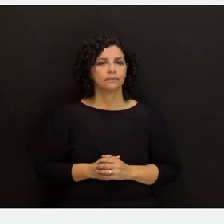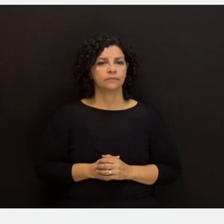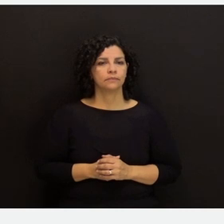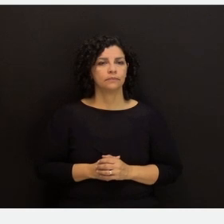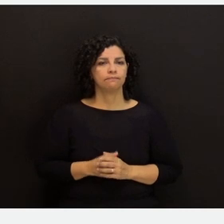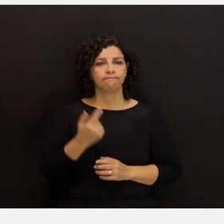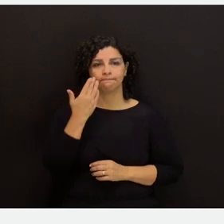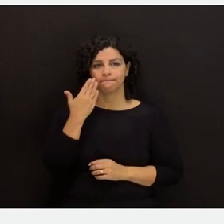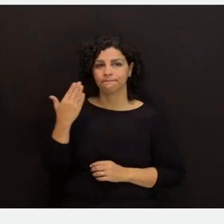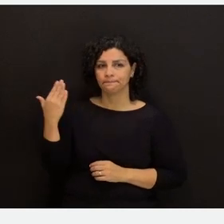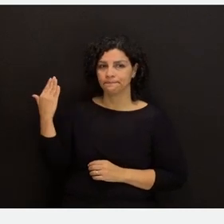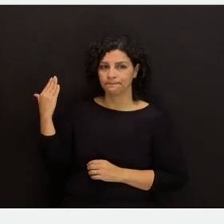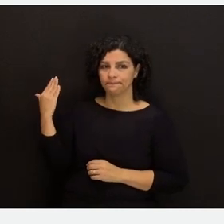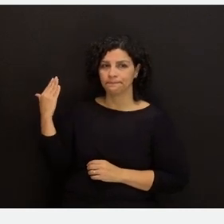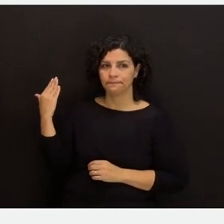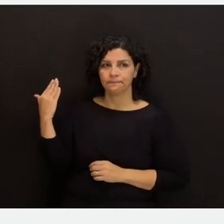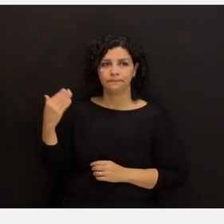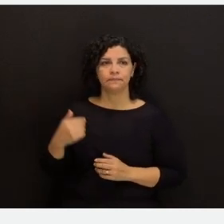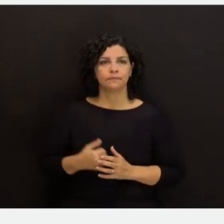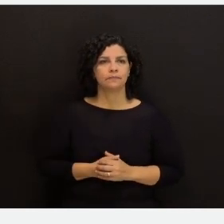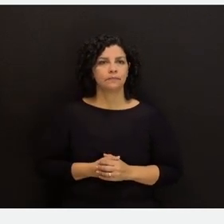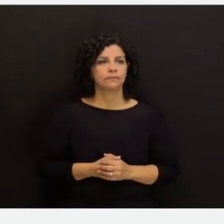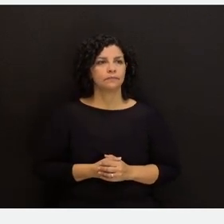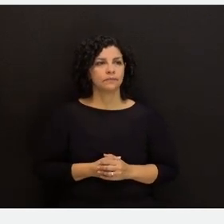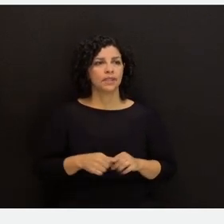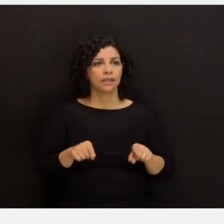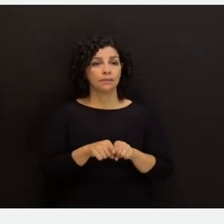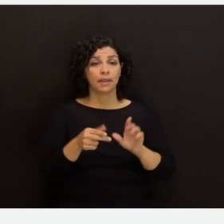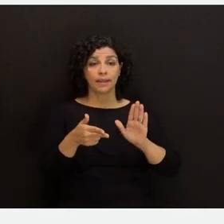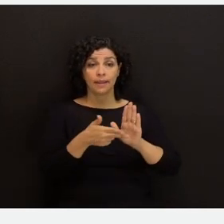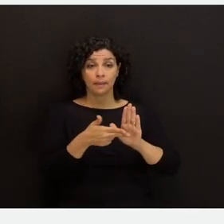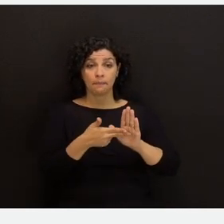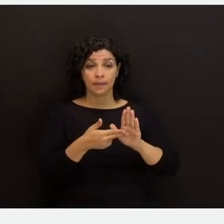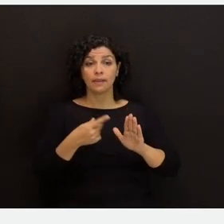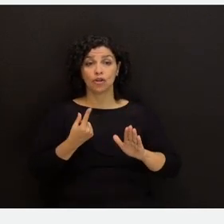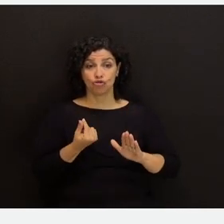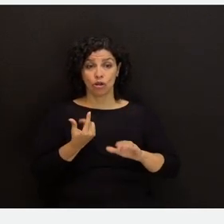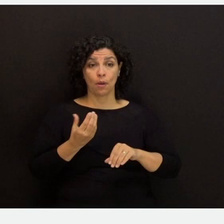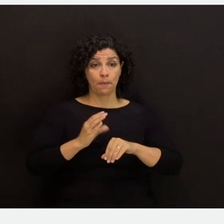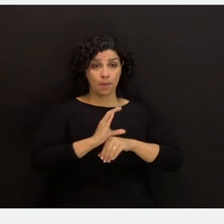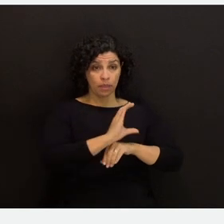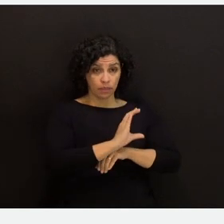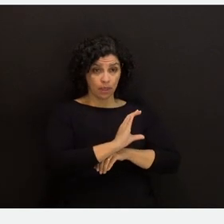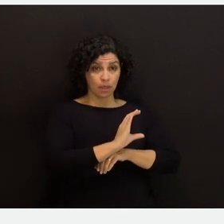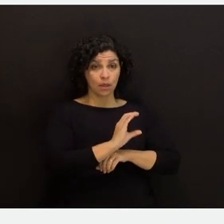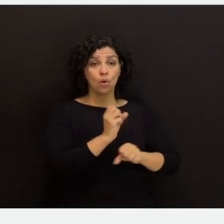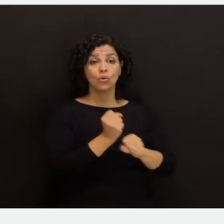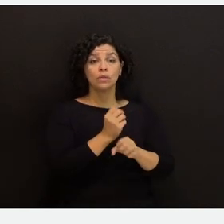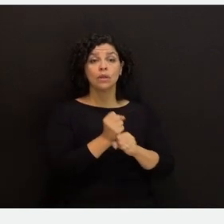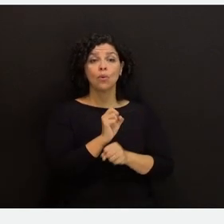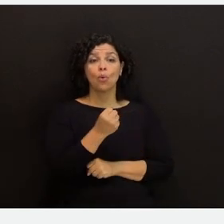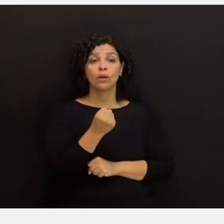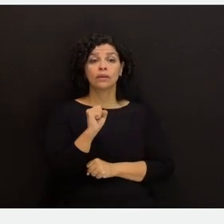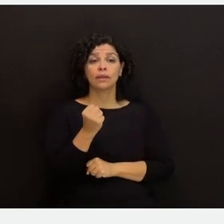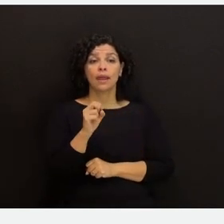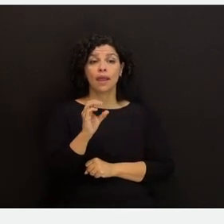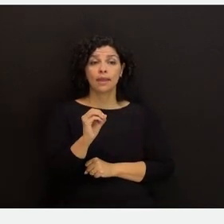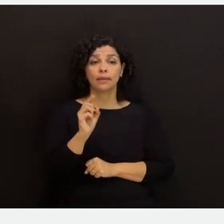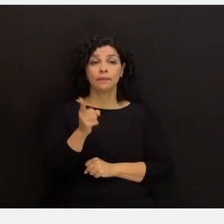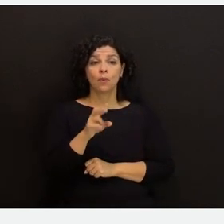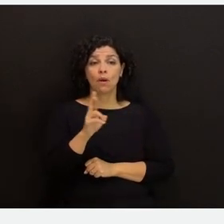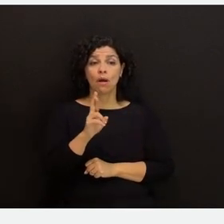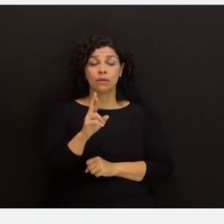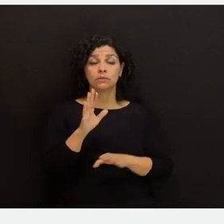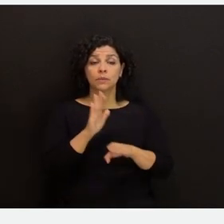está ali mais uma Emenda em positiva Nossa onde nós estimamos 80 mil reais para auxiliar na